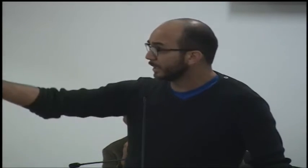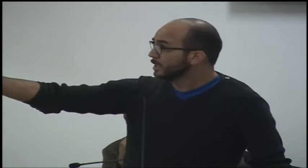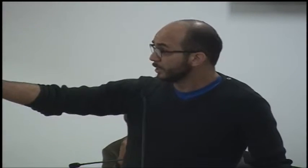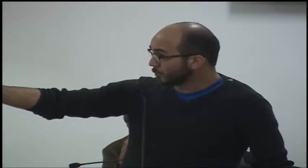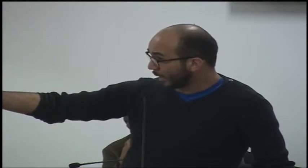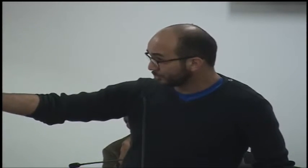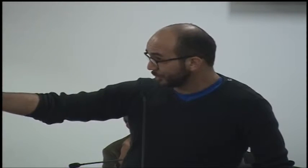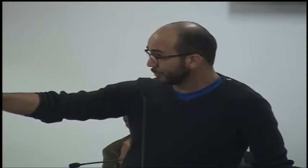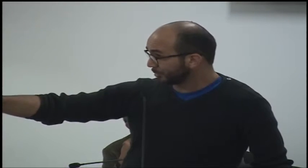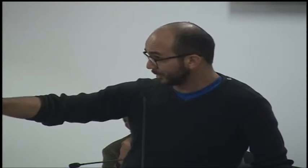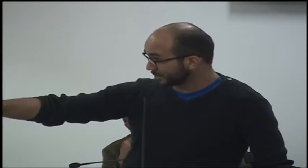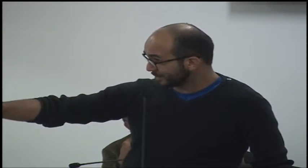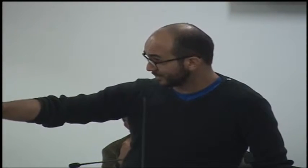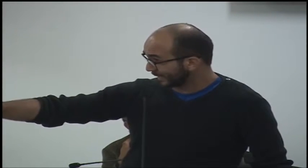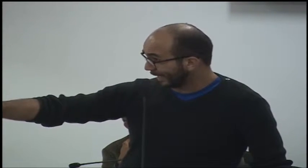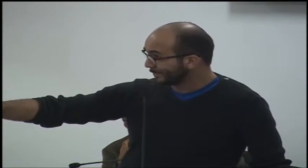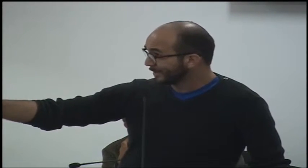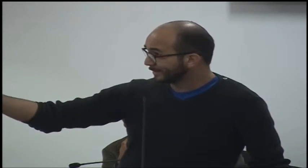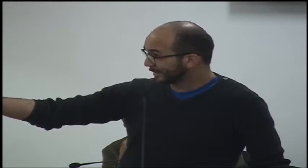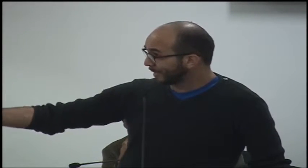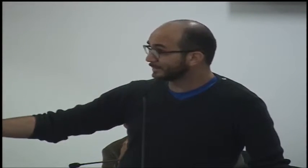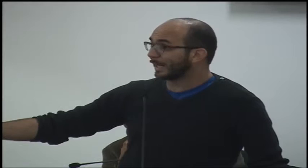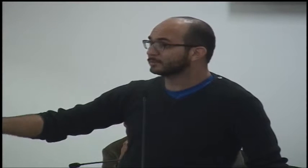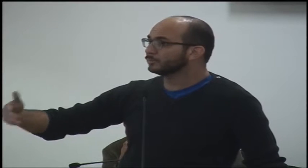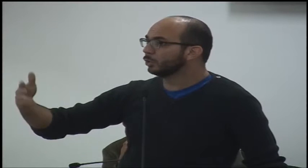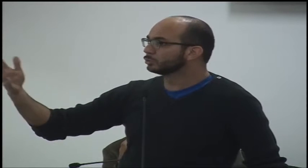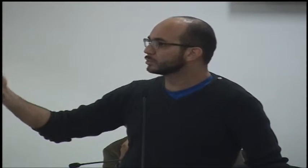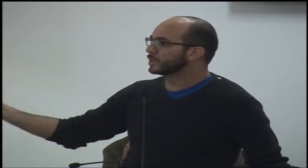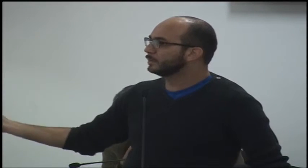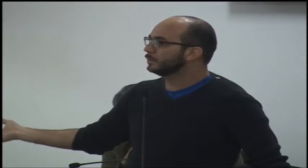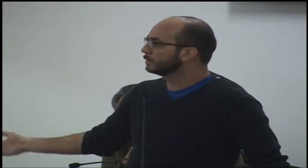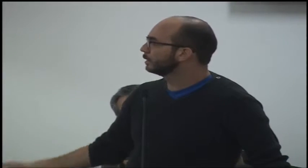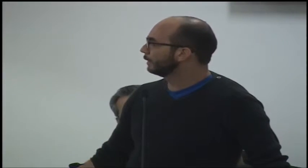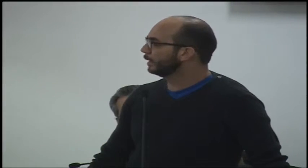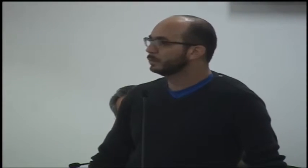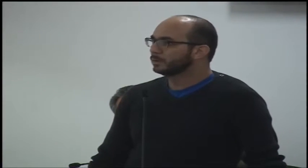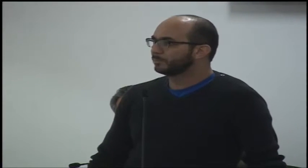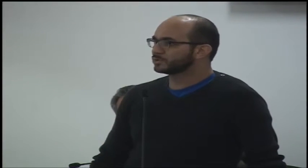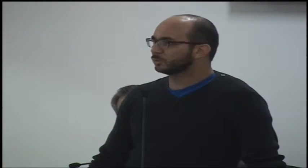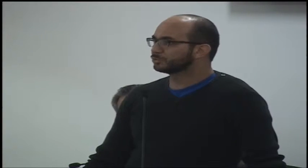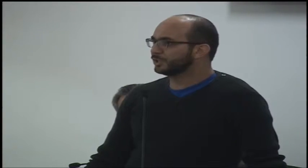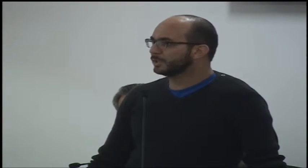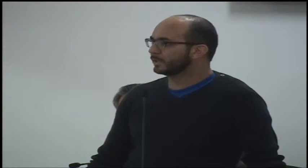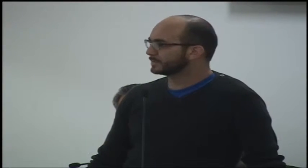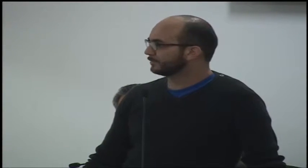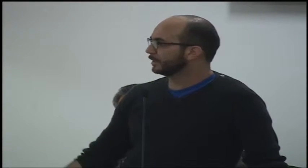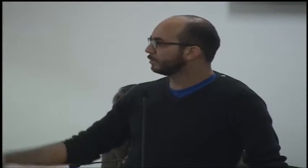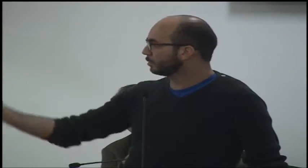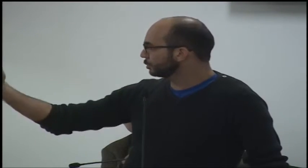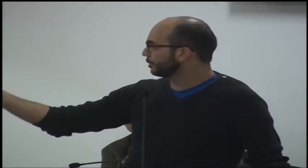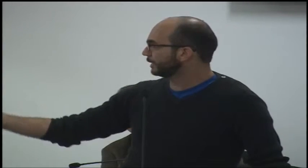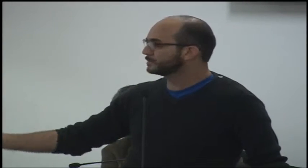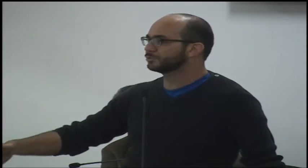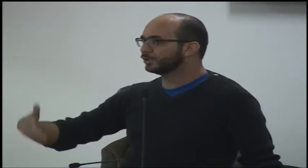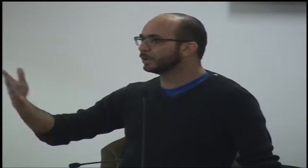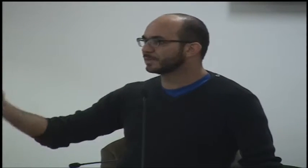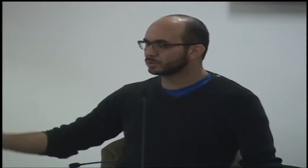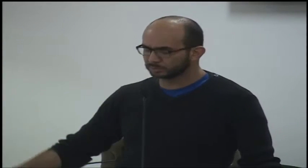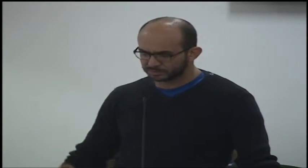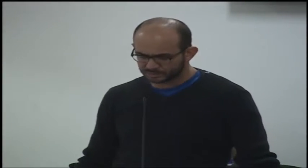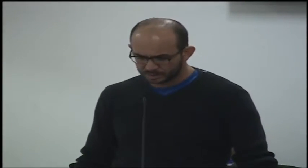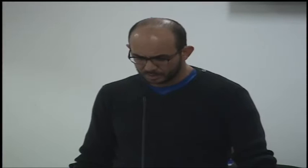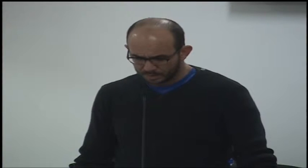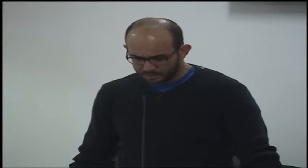que ela e o Galdino, importante registrar, também tratam, e outros aqui, não é? O pessoal do Ginga, que estava aqui, o Galdino pertence ao Ginga,